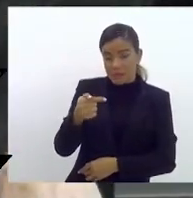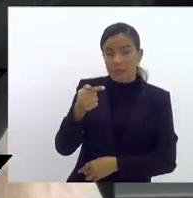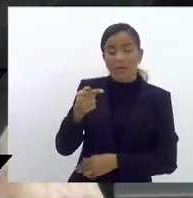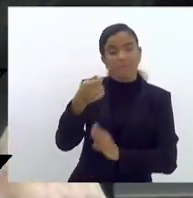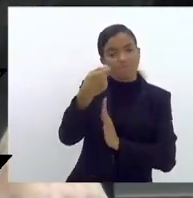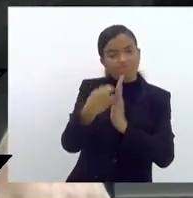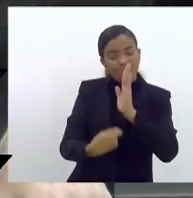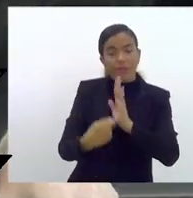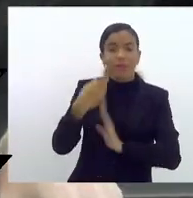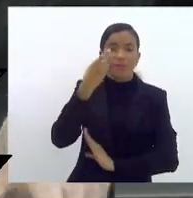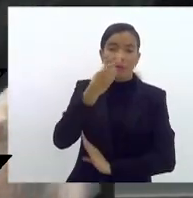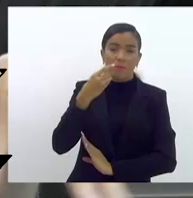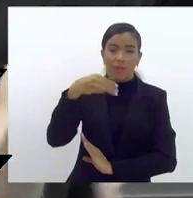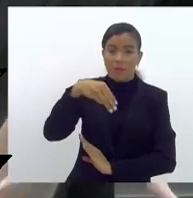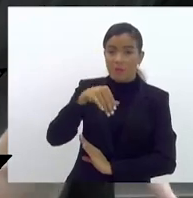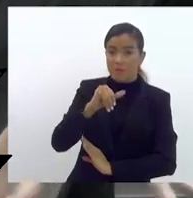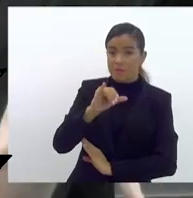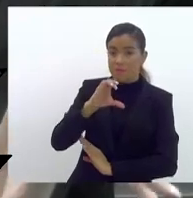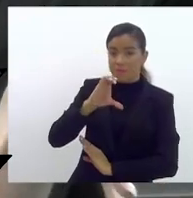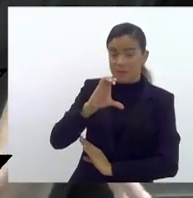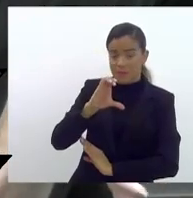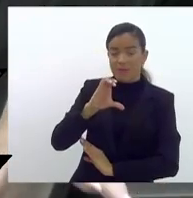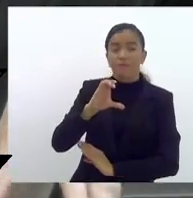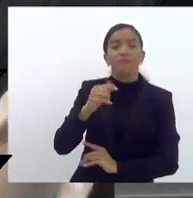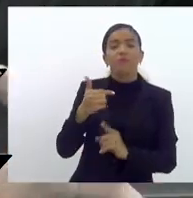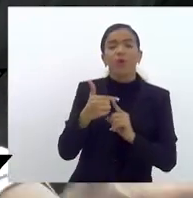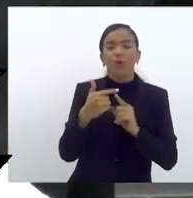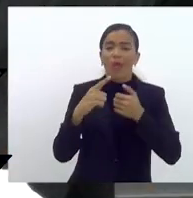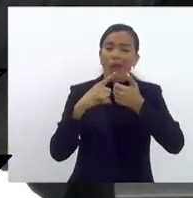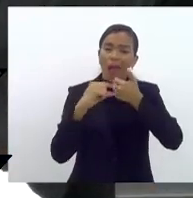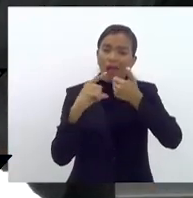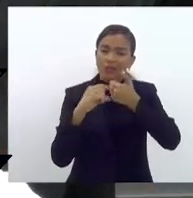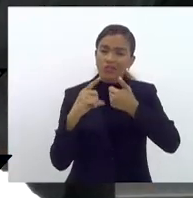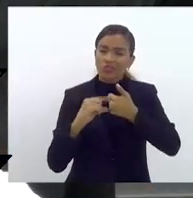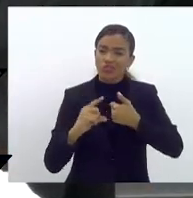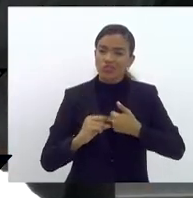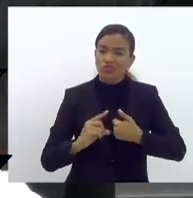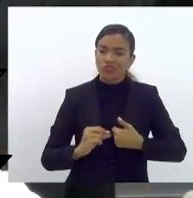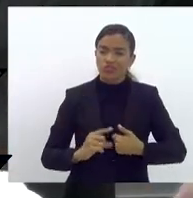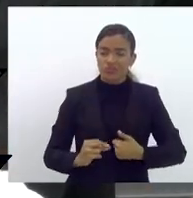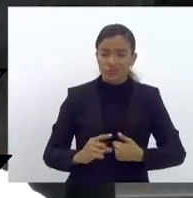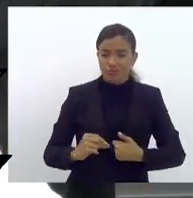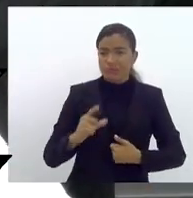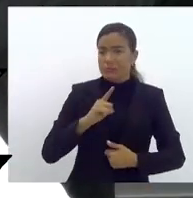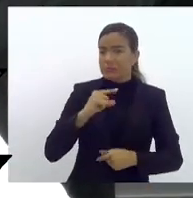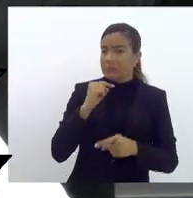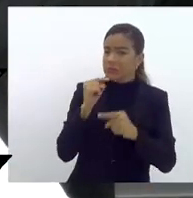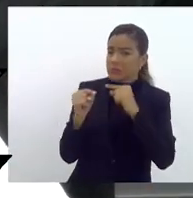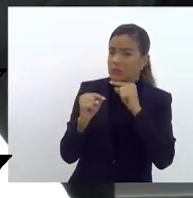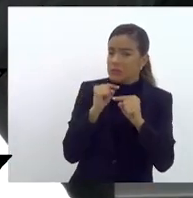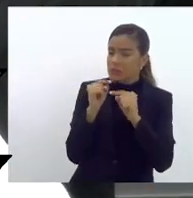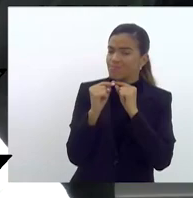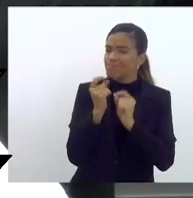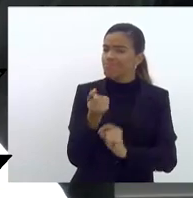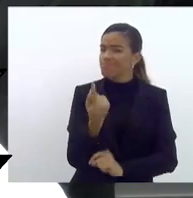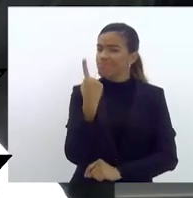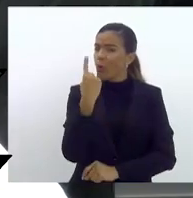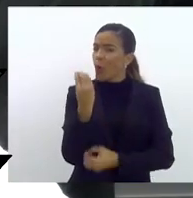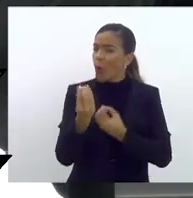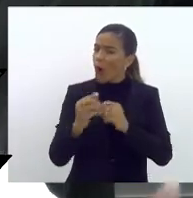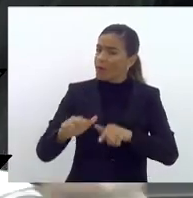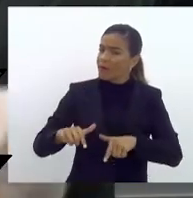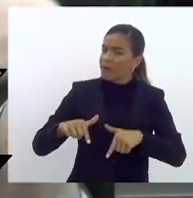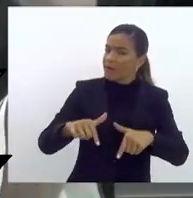Porque alguns dos seus artigos realmente traz dúvidas na sua aplicabilidade